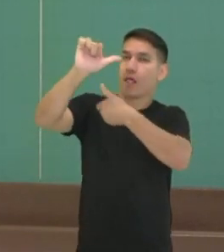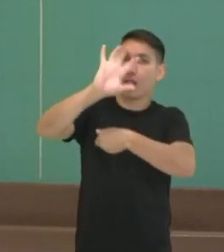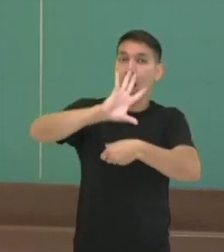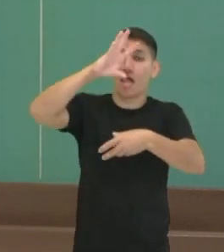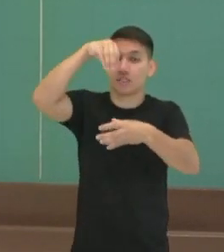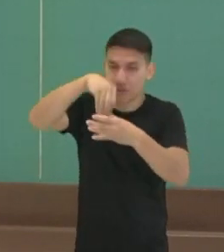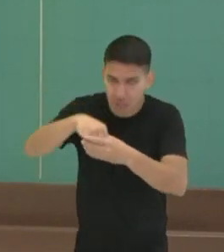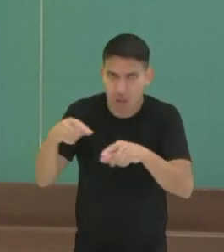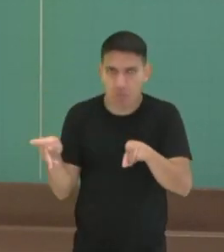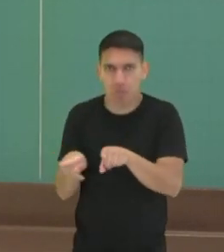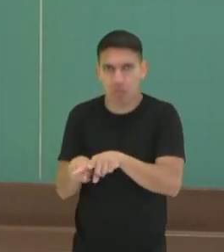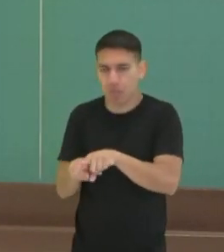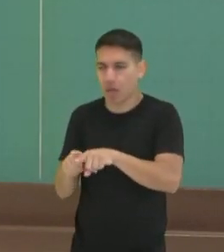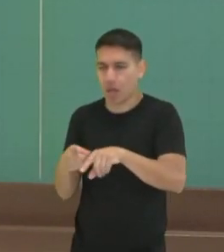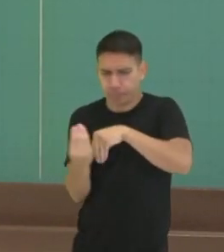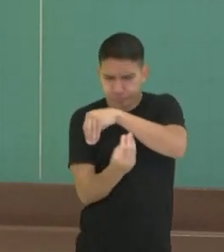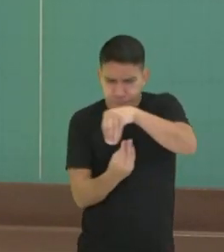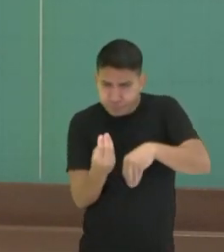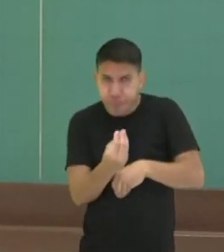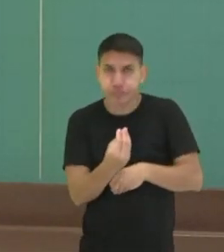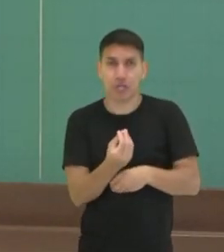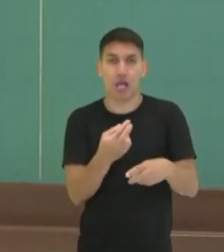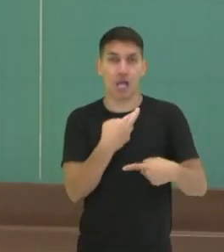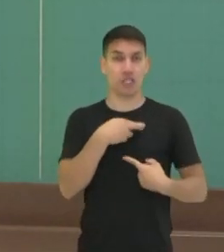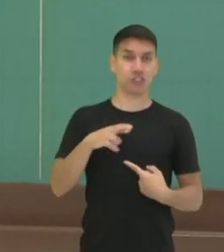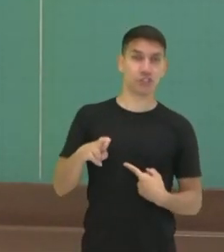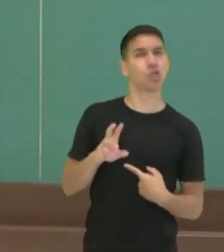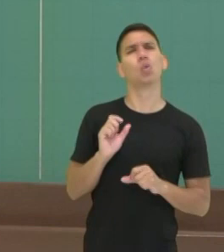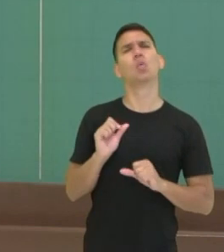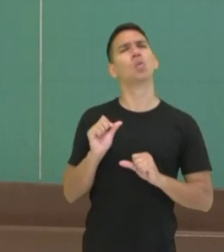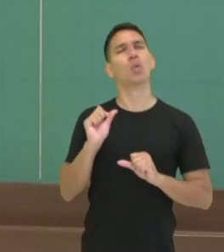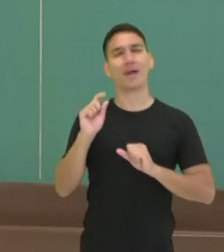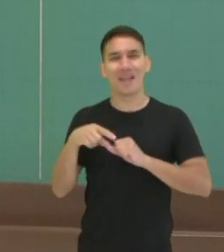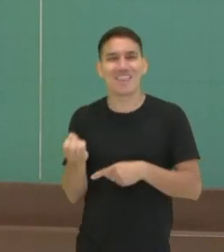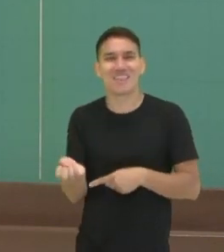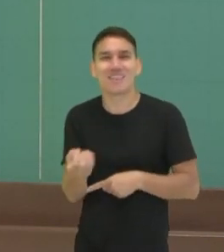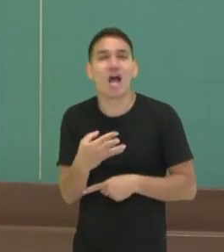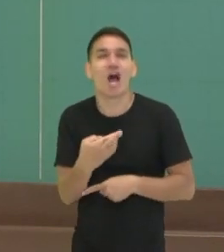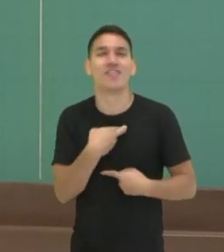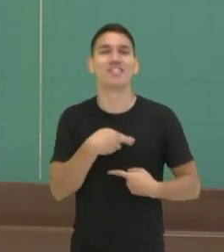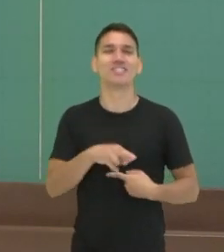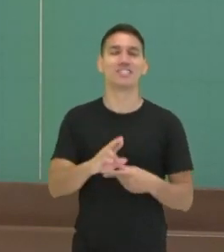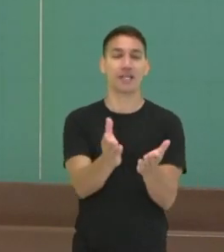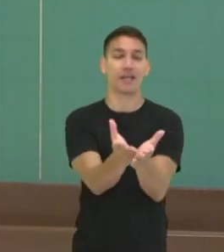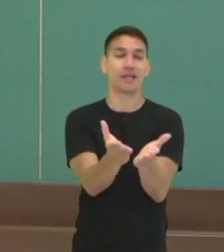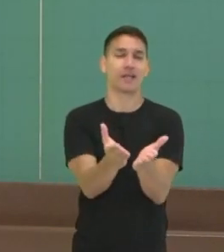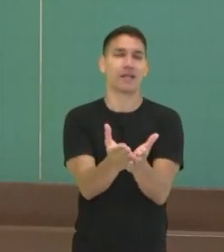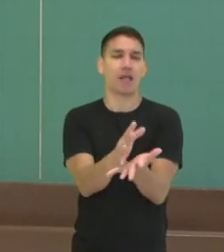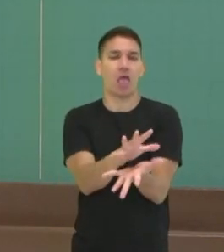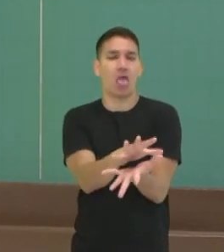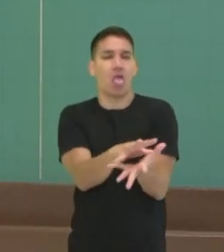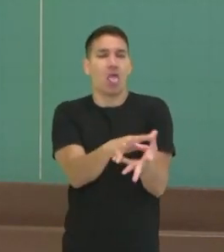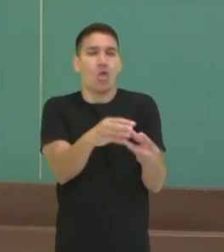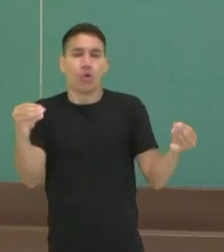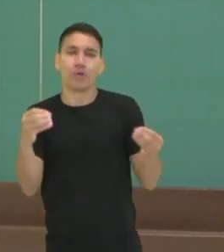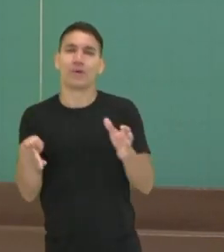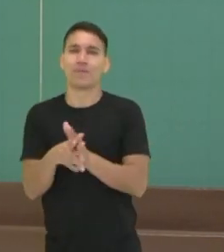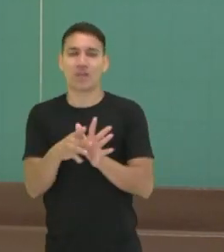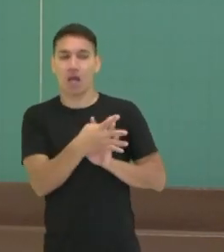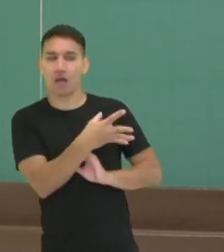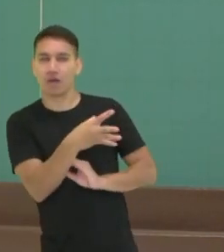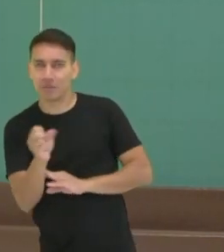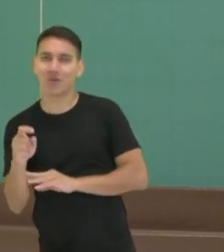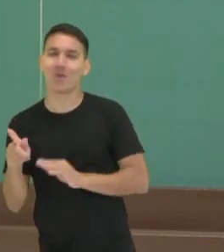do paganismo religioso agora fazem parte dessa nova religião cristã que está sendo assimilada por esses povos. E isso vai ser